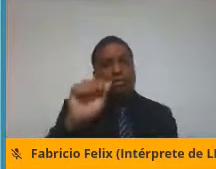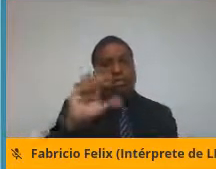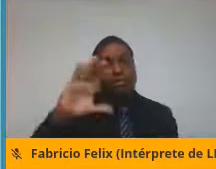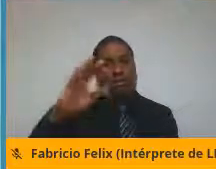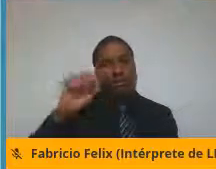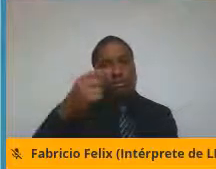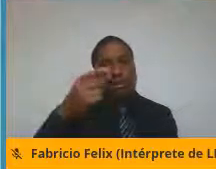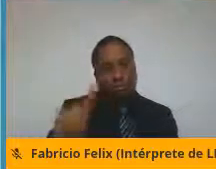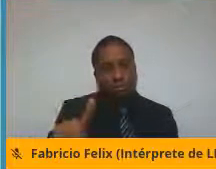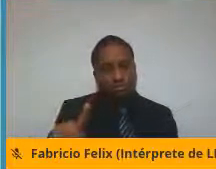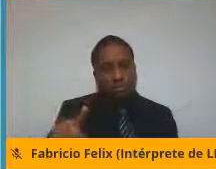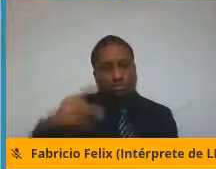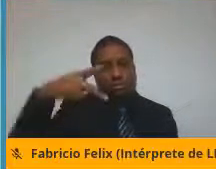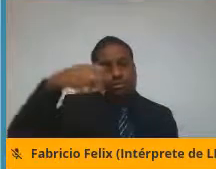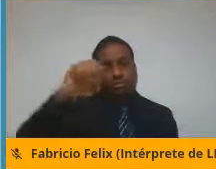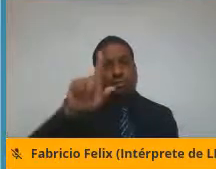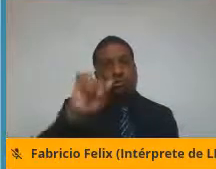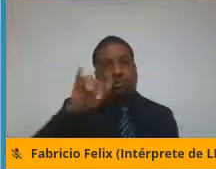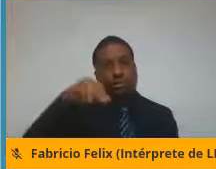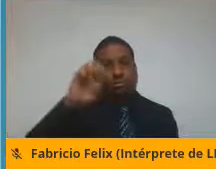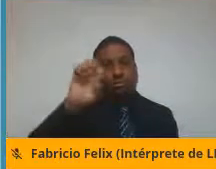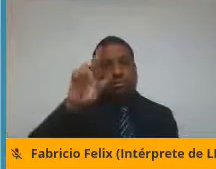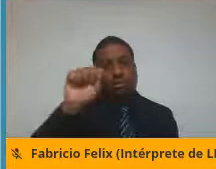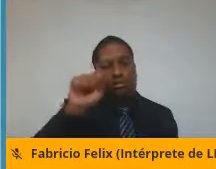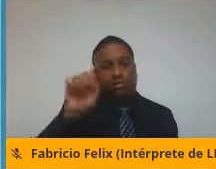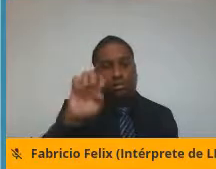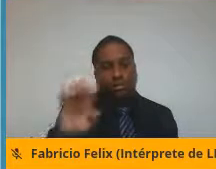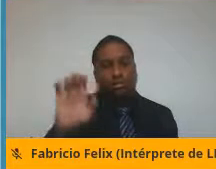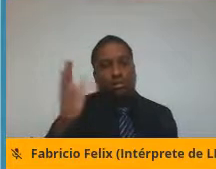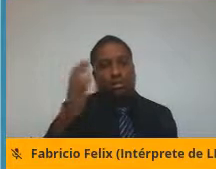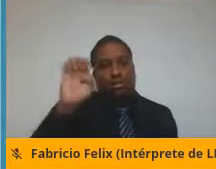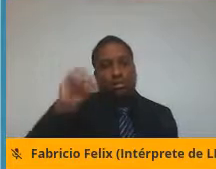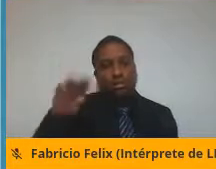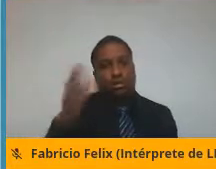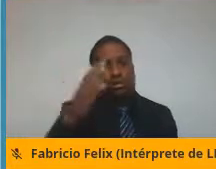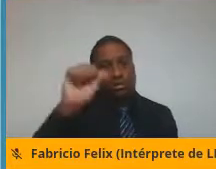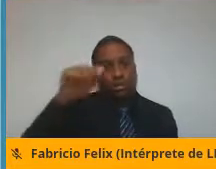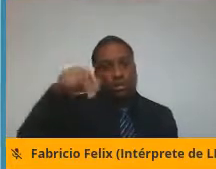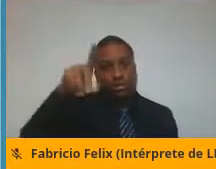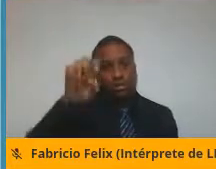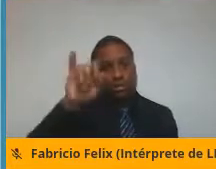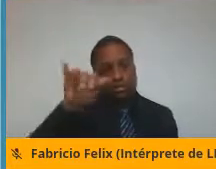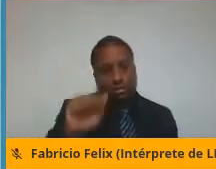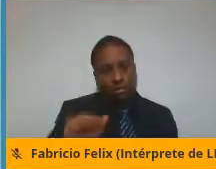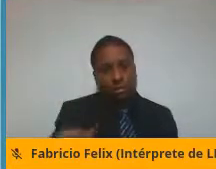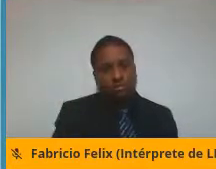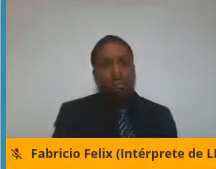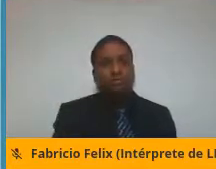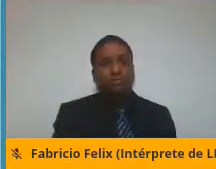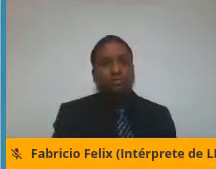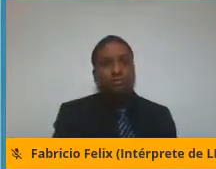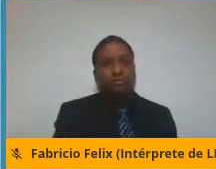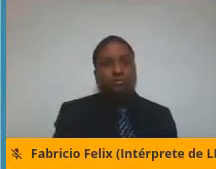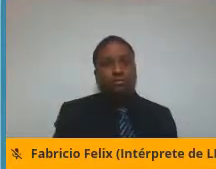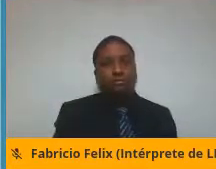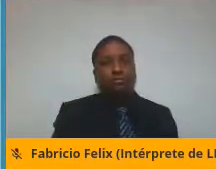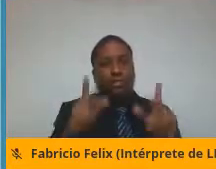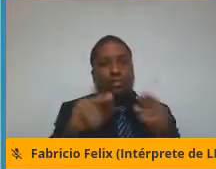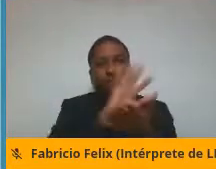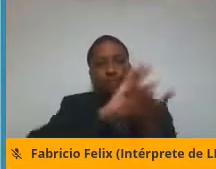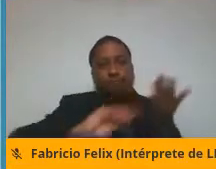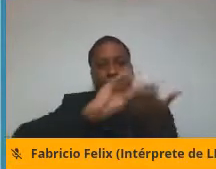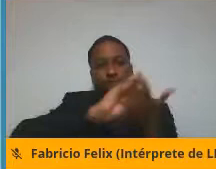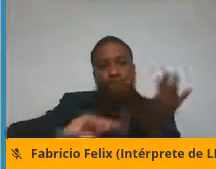em cadeia, onde você tem o objetivo de multiplicar e amplificar para que a gente tenha milhões de cópias disso aí, de uma